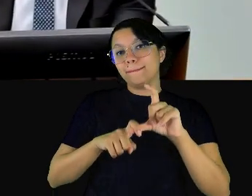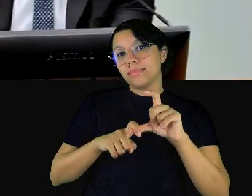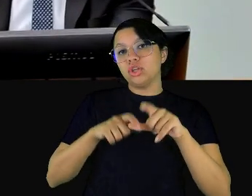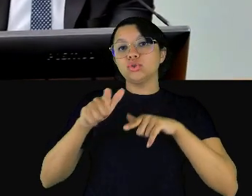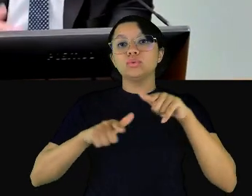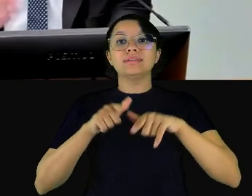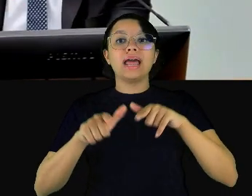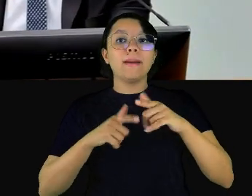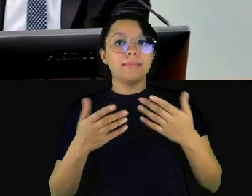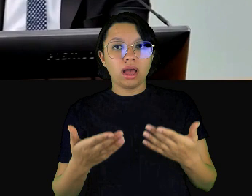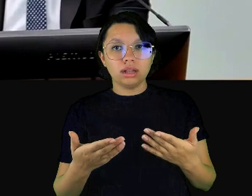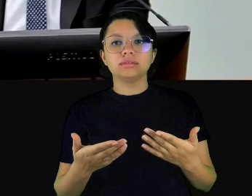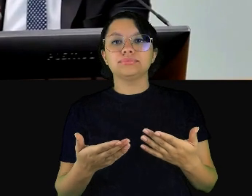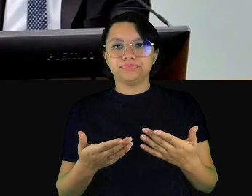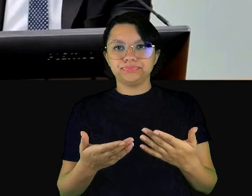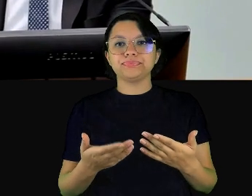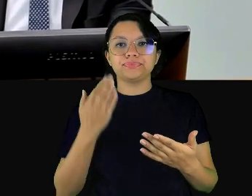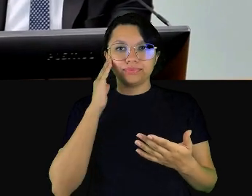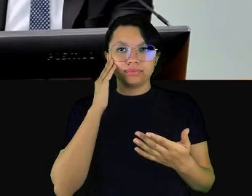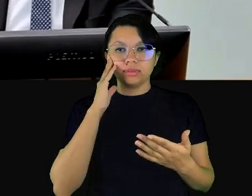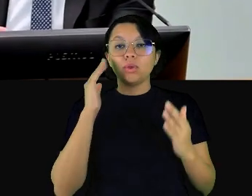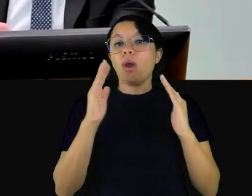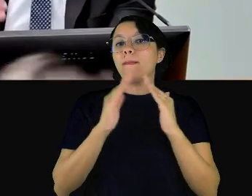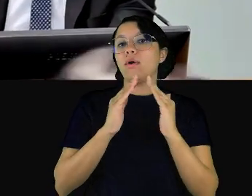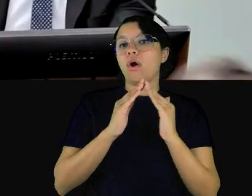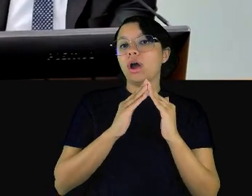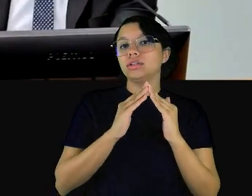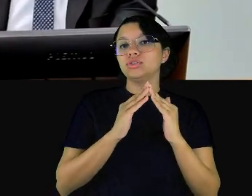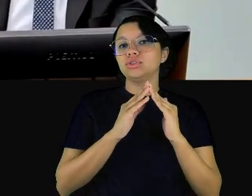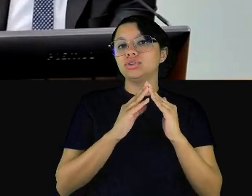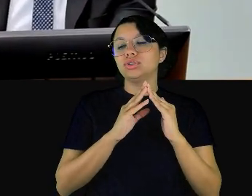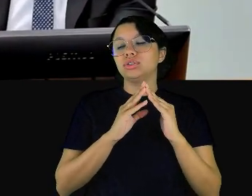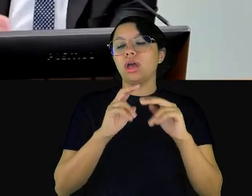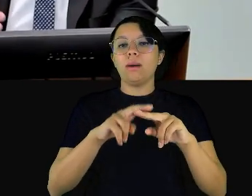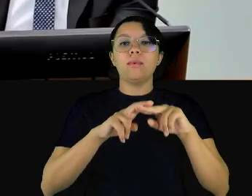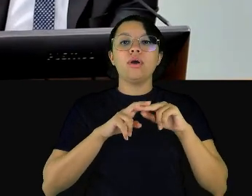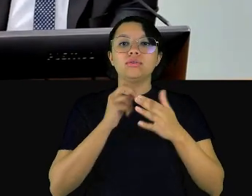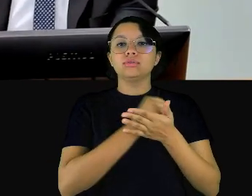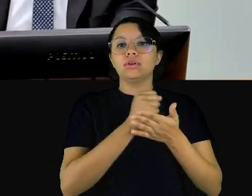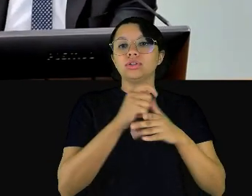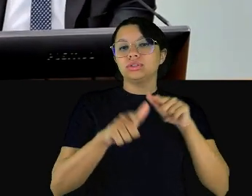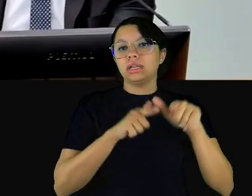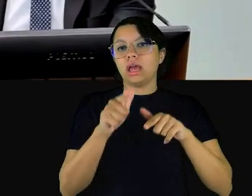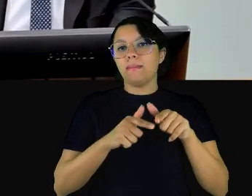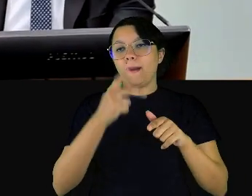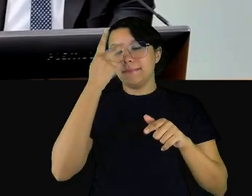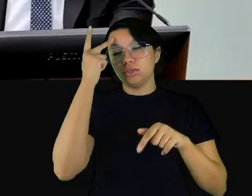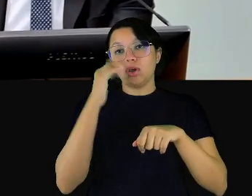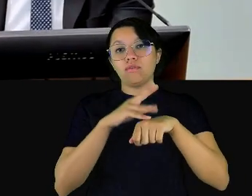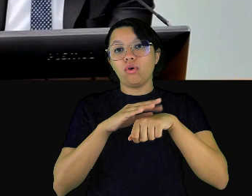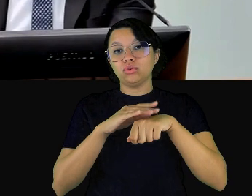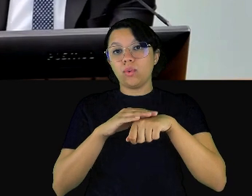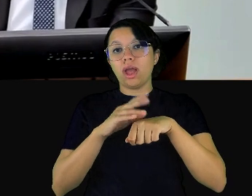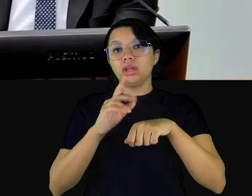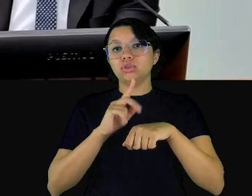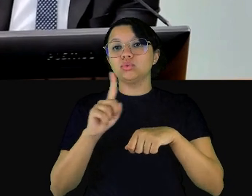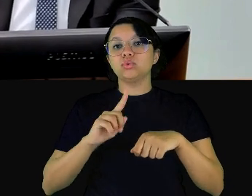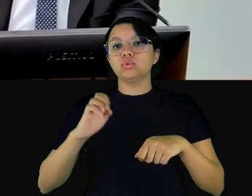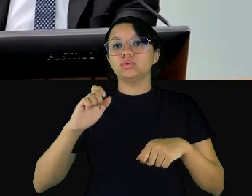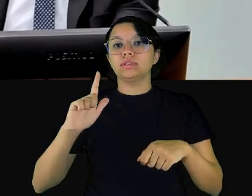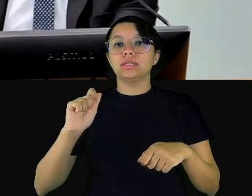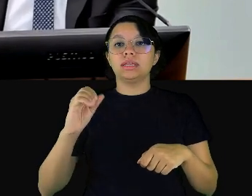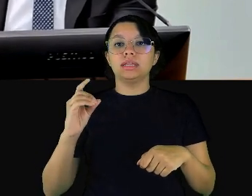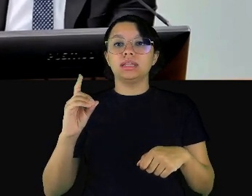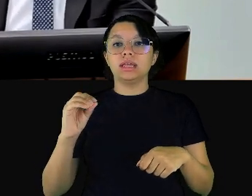serviço em si. Mesma coisa acontece, por exemplo, na moradia, em razão do contrato de trabalho, né? A pessoa ficou doente, o zelador ficou doente, o condomínio